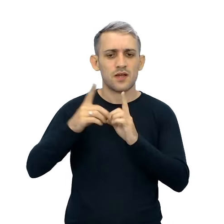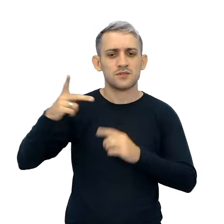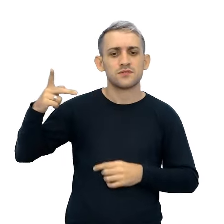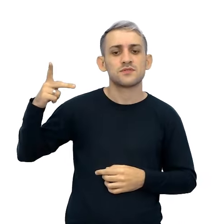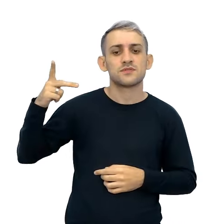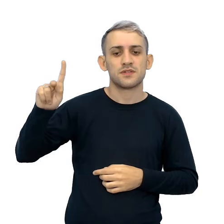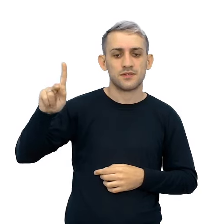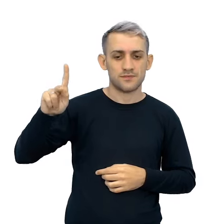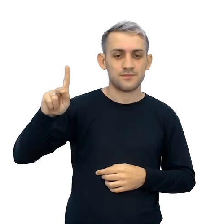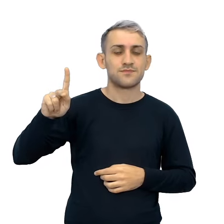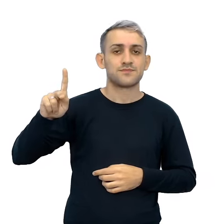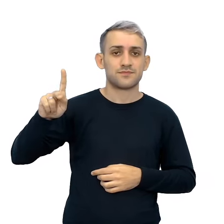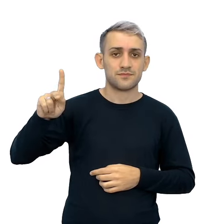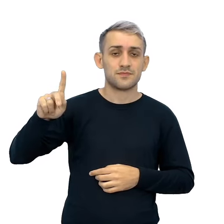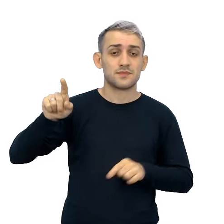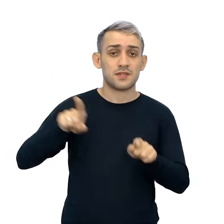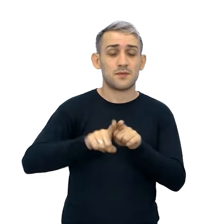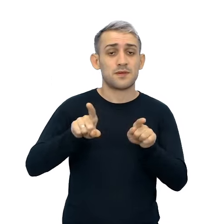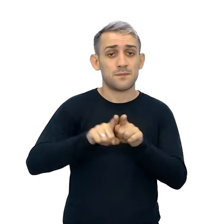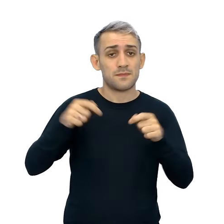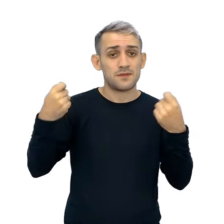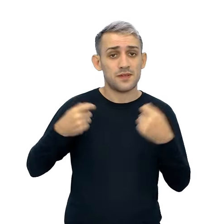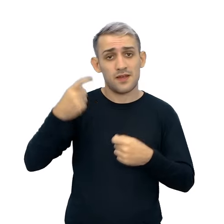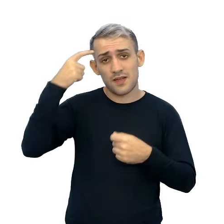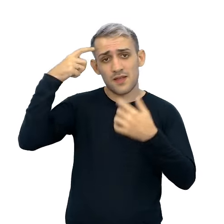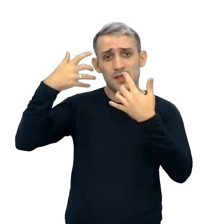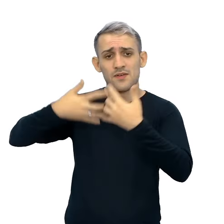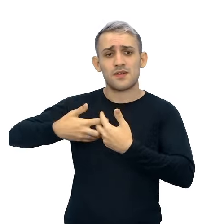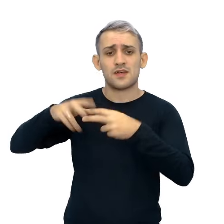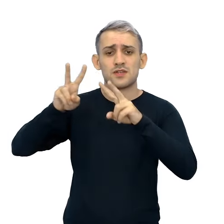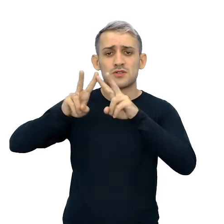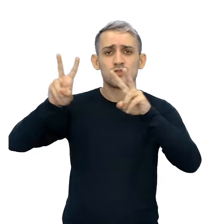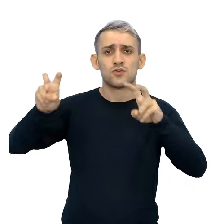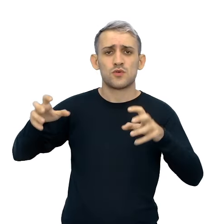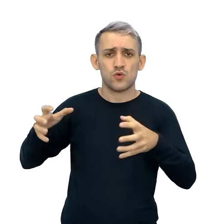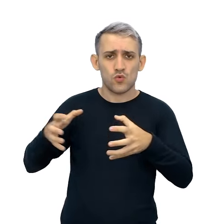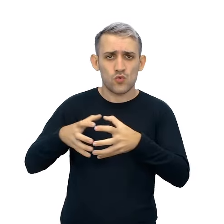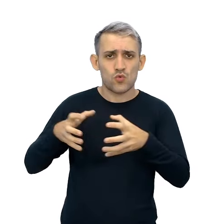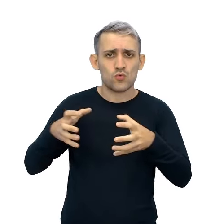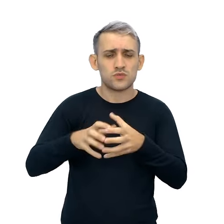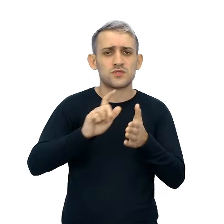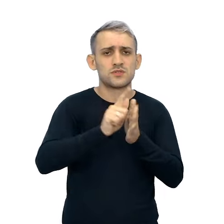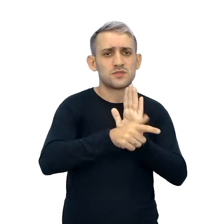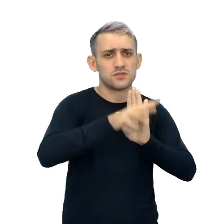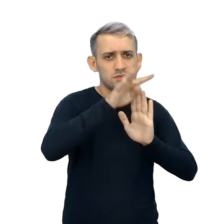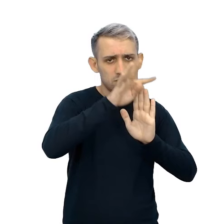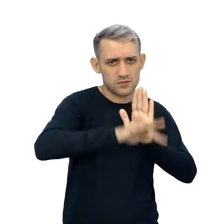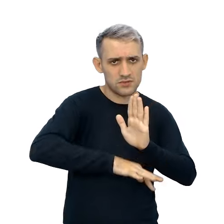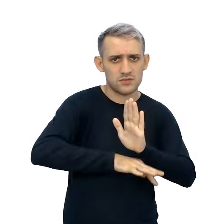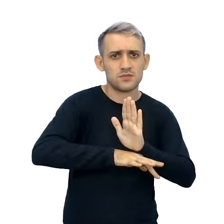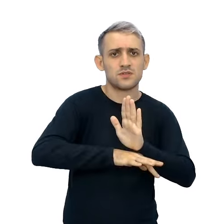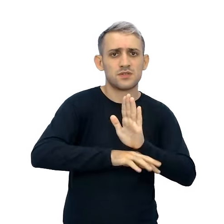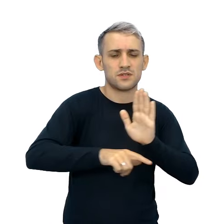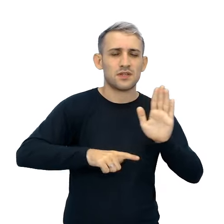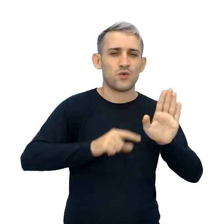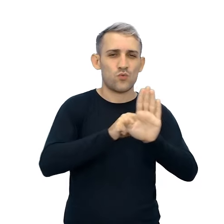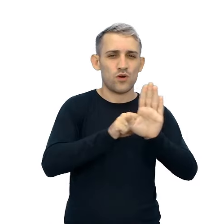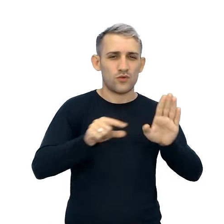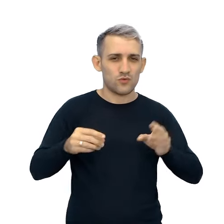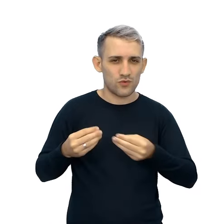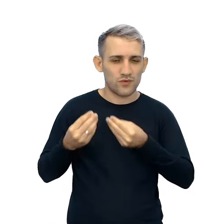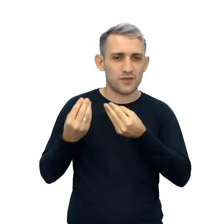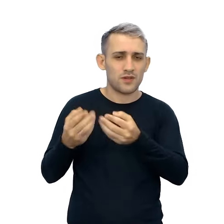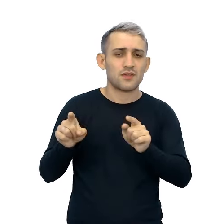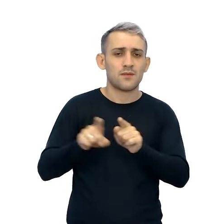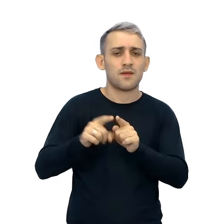De Candio. É preciso refletir sobre os agrupamentos de gêneros textuais, conforme esses autores propuseram. É